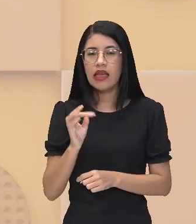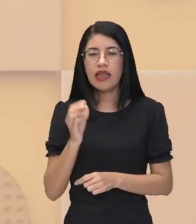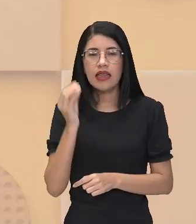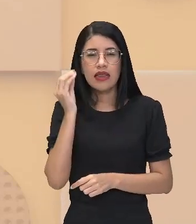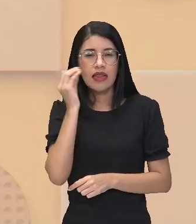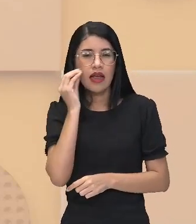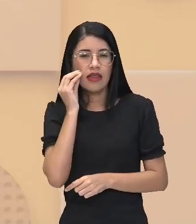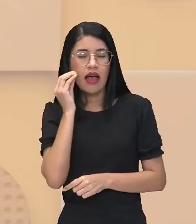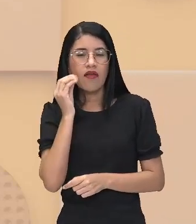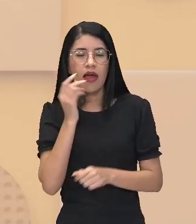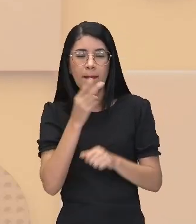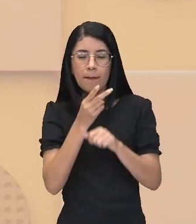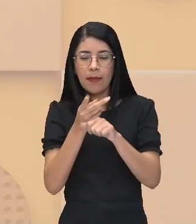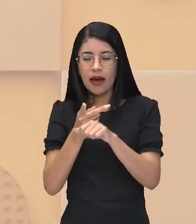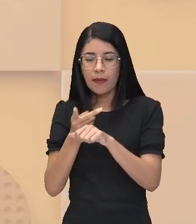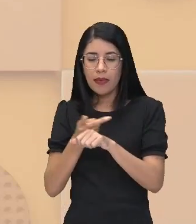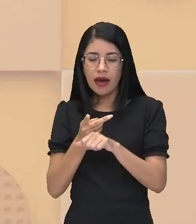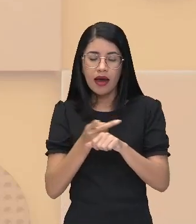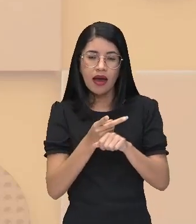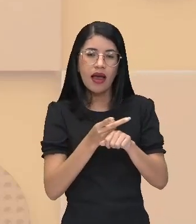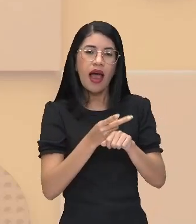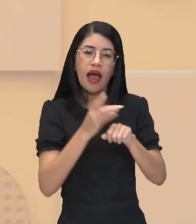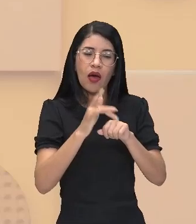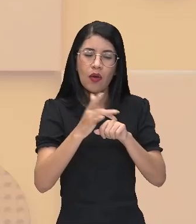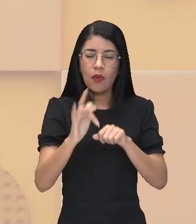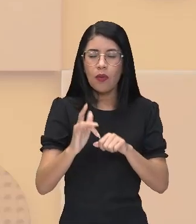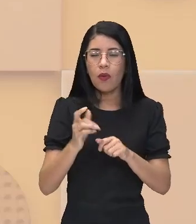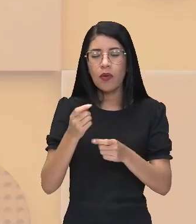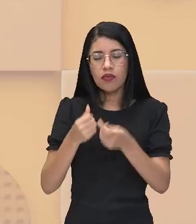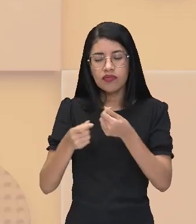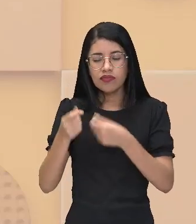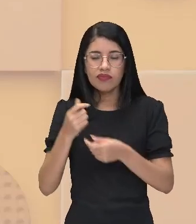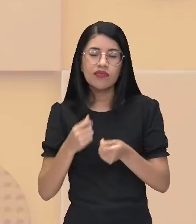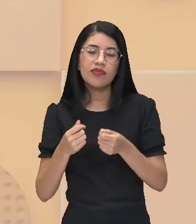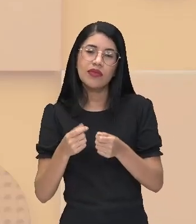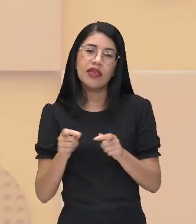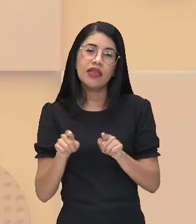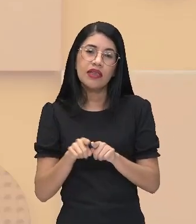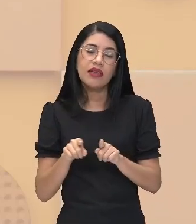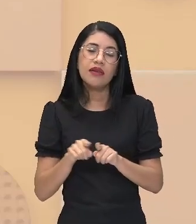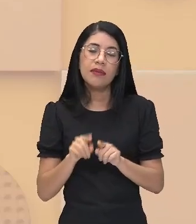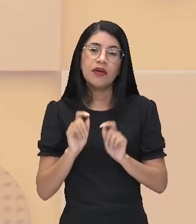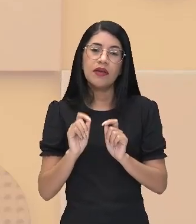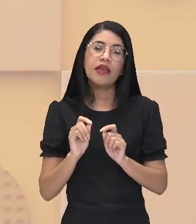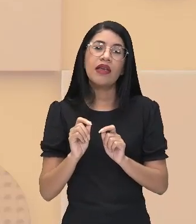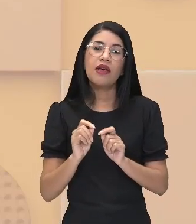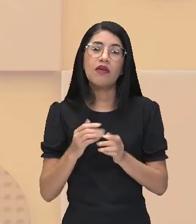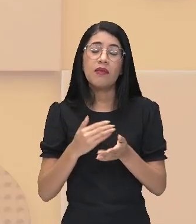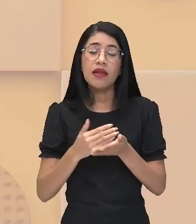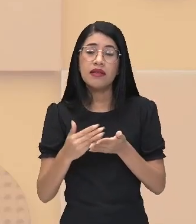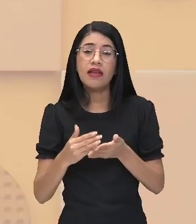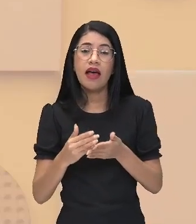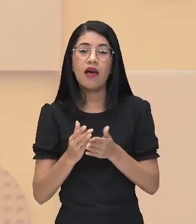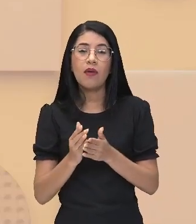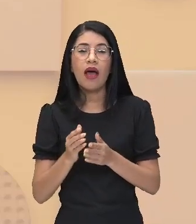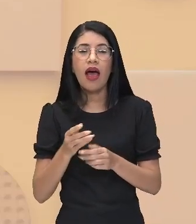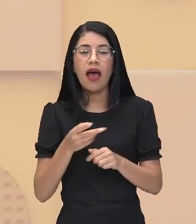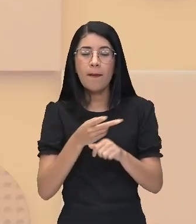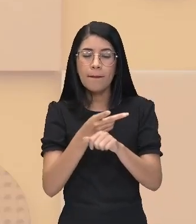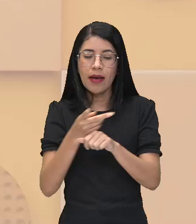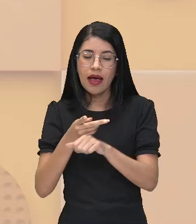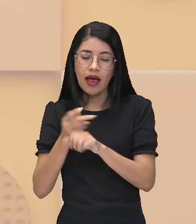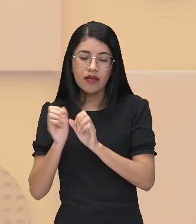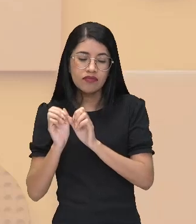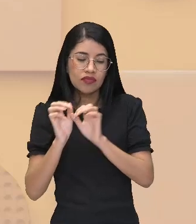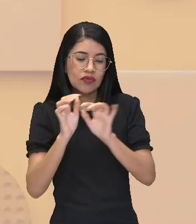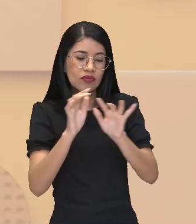essas riquezas, de buscar essa fonte de renda na colônia, eles vão passar a fazer incursões no território, vão